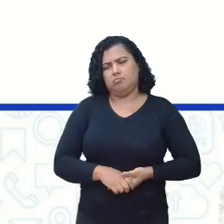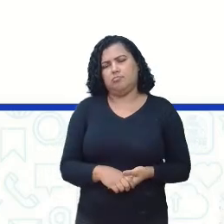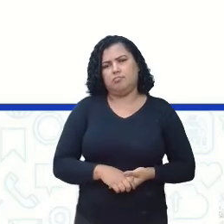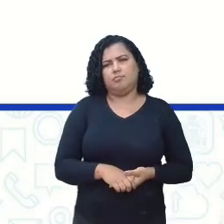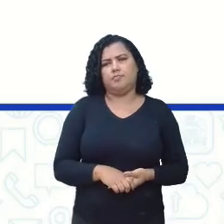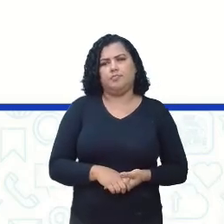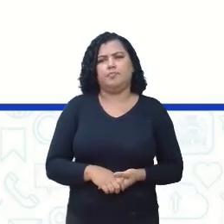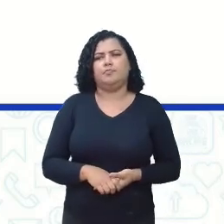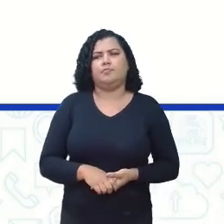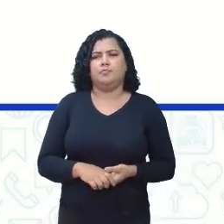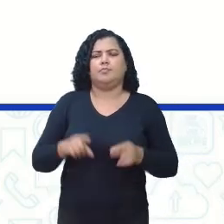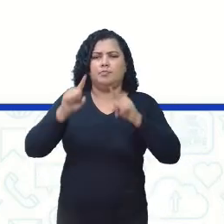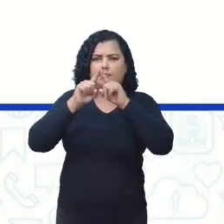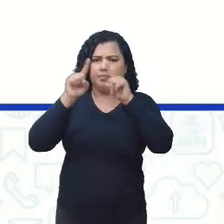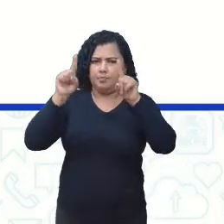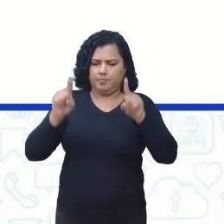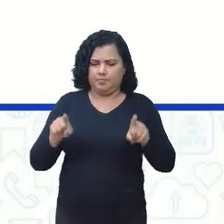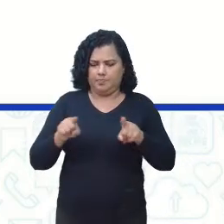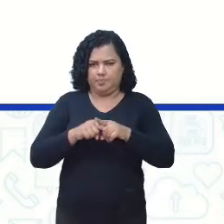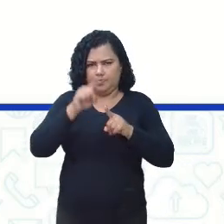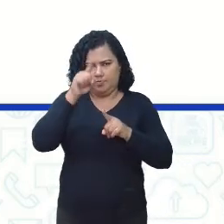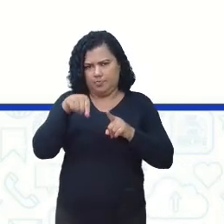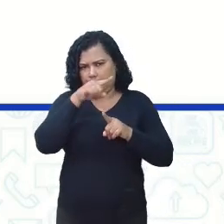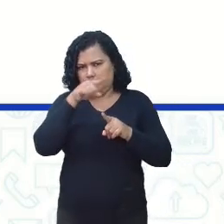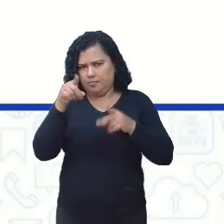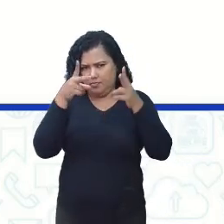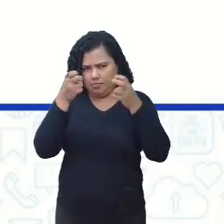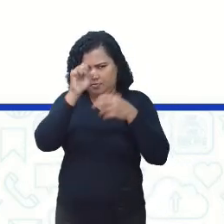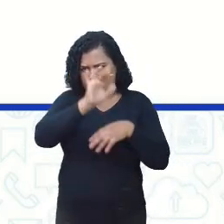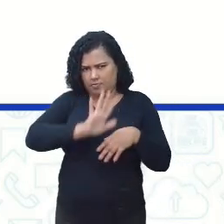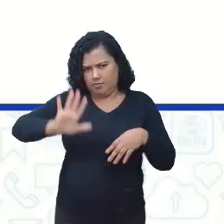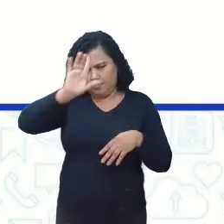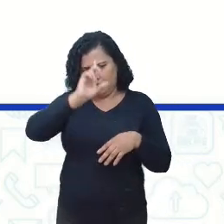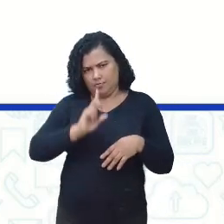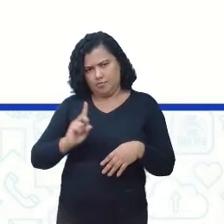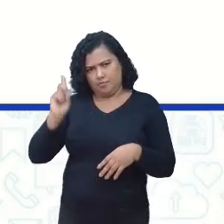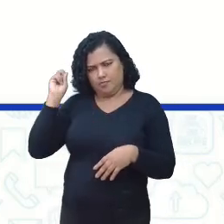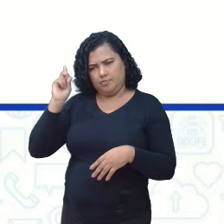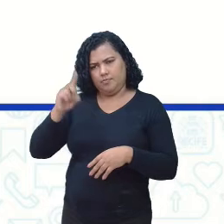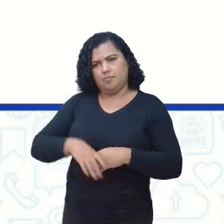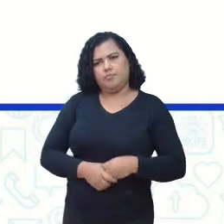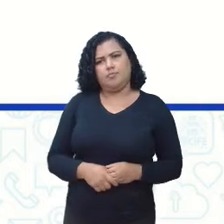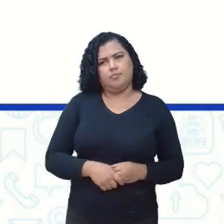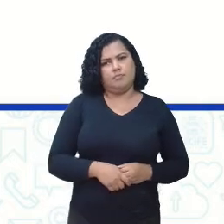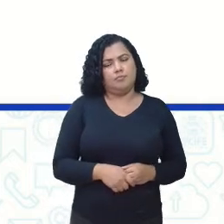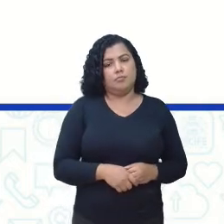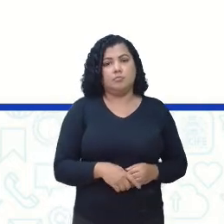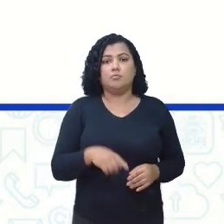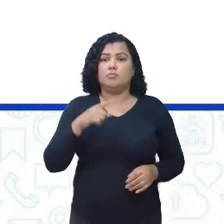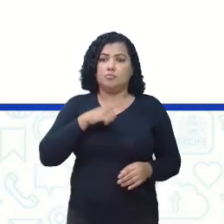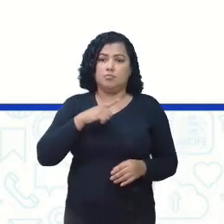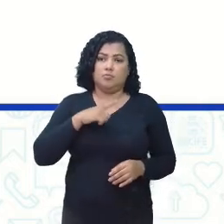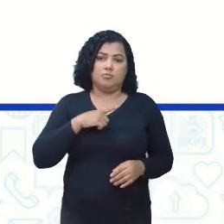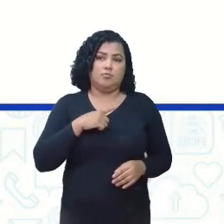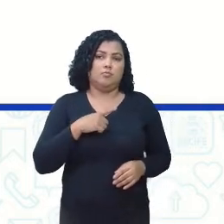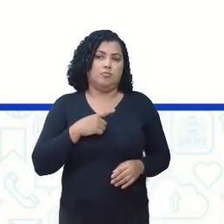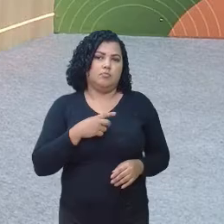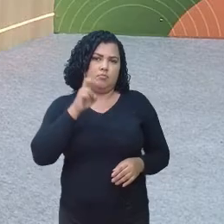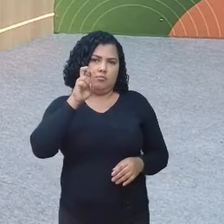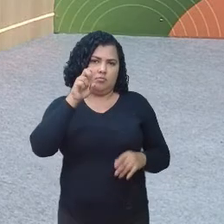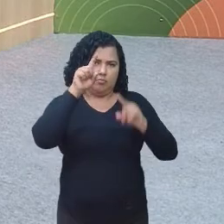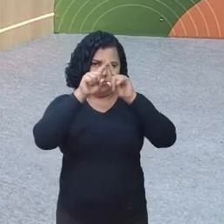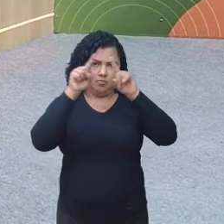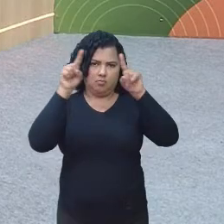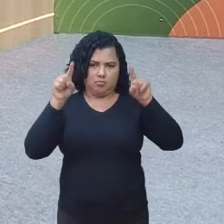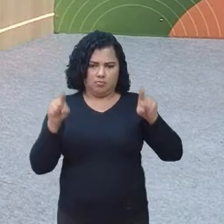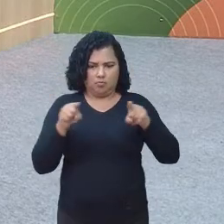veja, o que eu vou fazer aí é simplesmente olhar esses quadrados, eu estou olhando o quadrado maior e os quadrados internos que